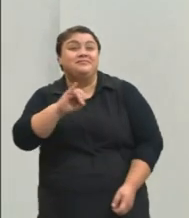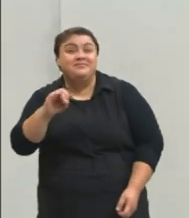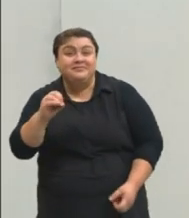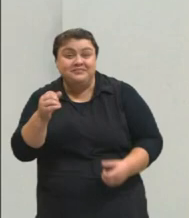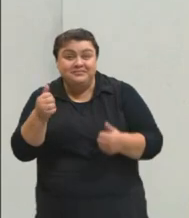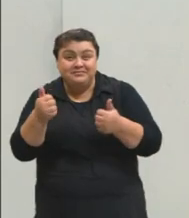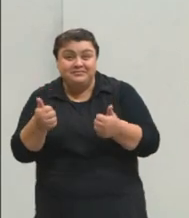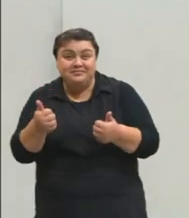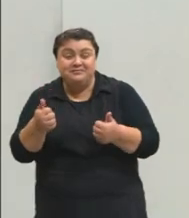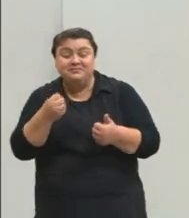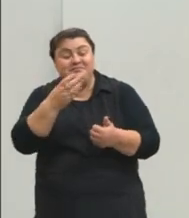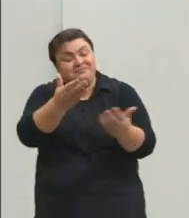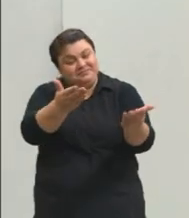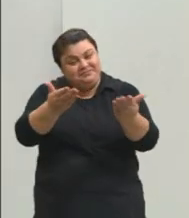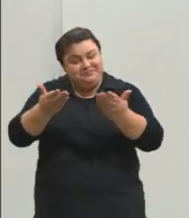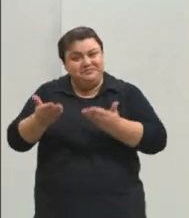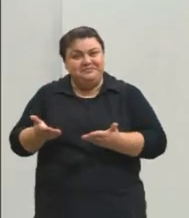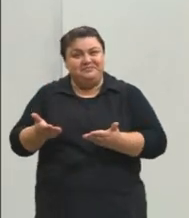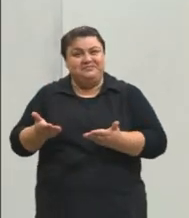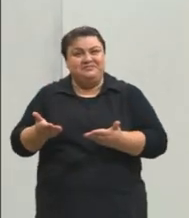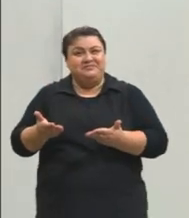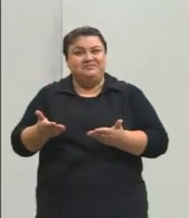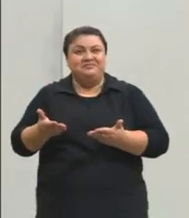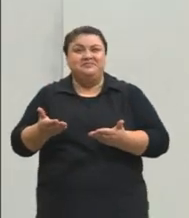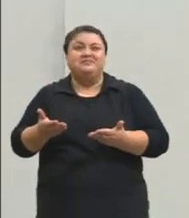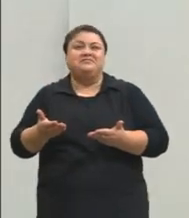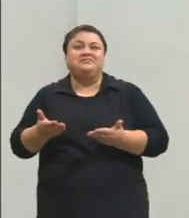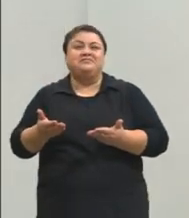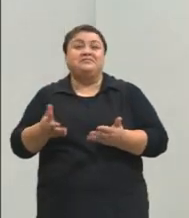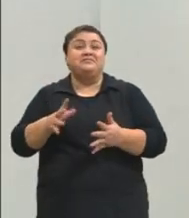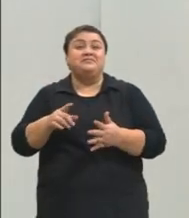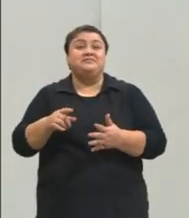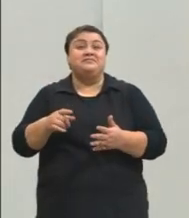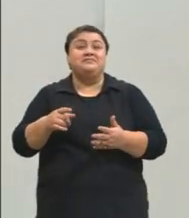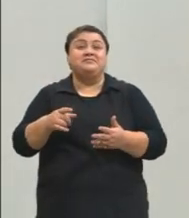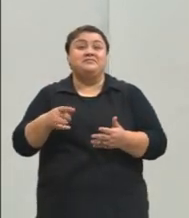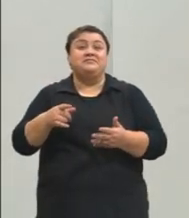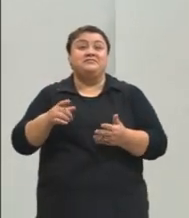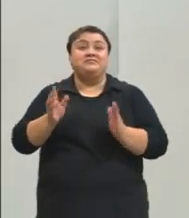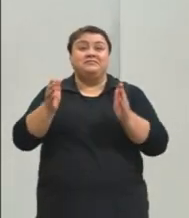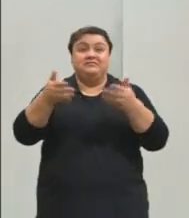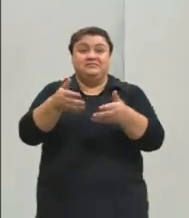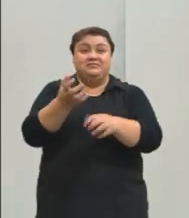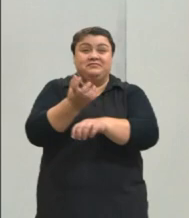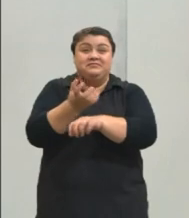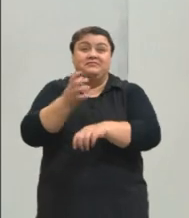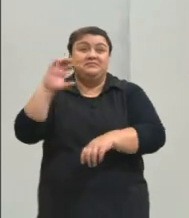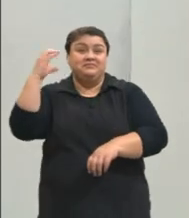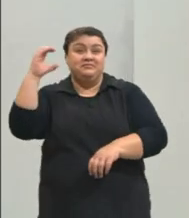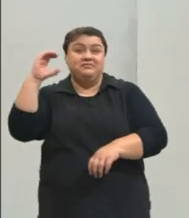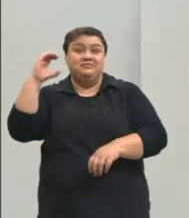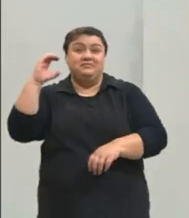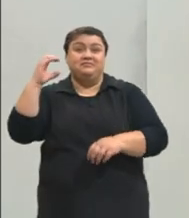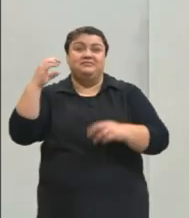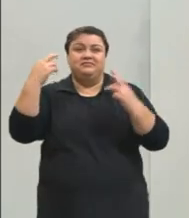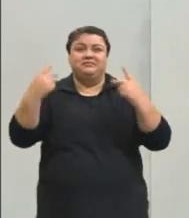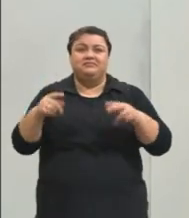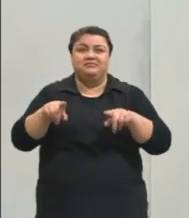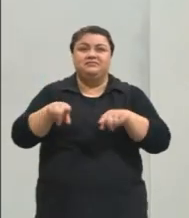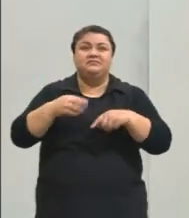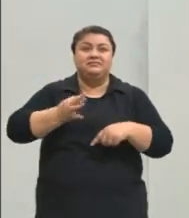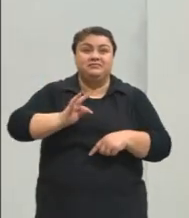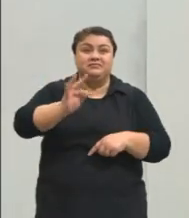Olá, pessoal! Sejam bem-vindos e bem-vindas à área das Ciências da Natureza e suas Tecnologias. Eu